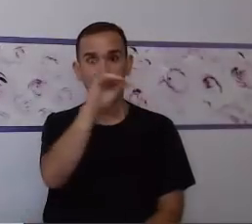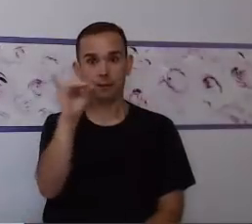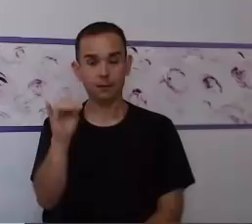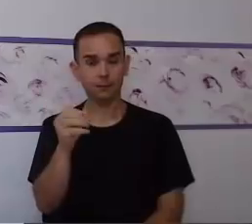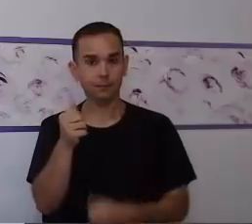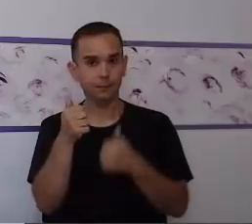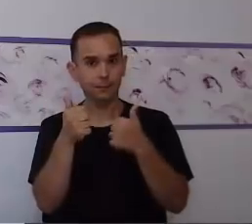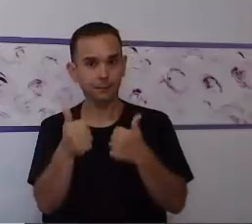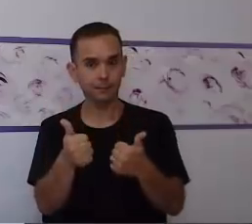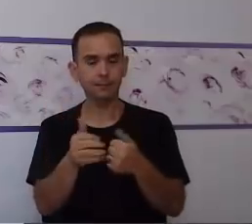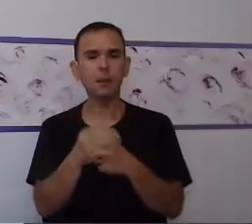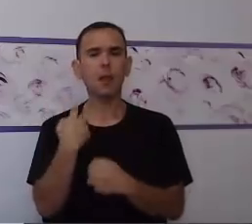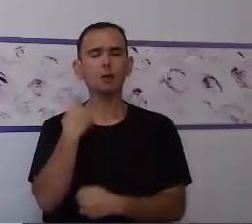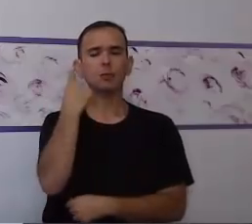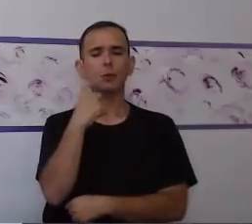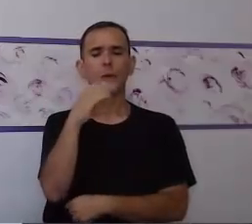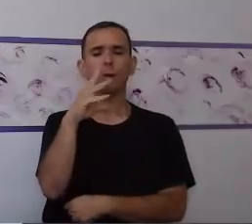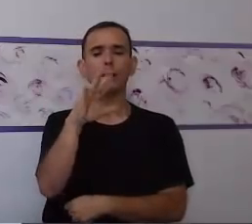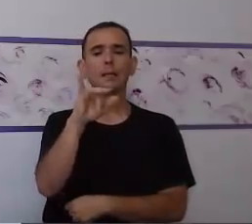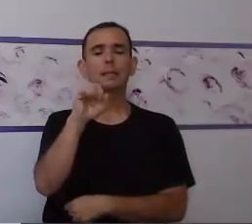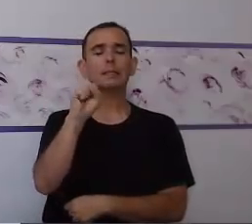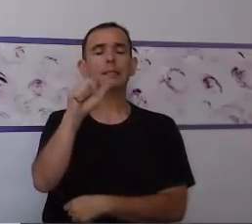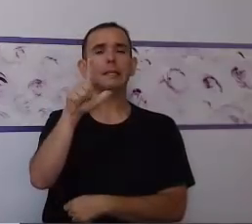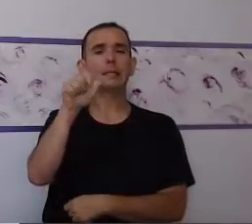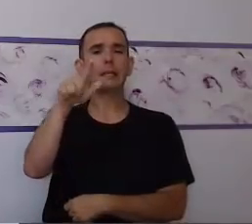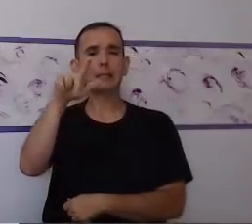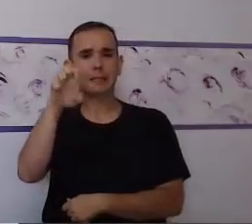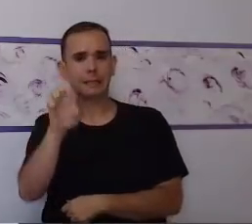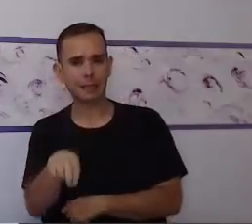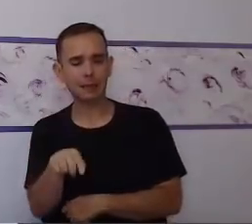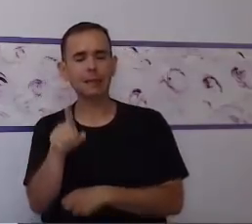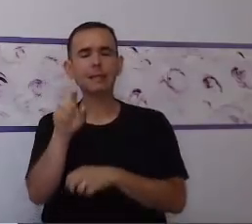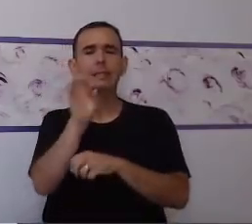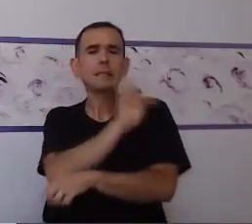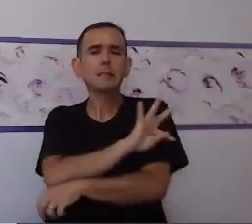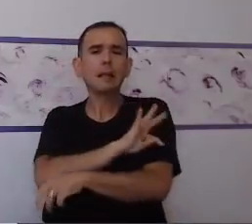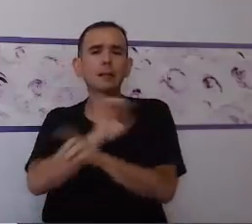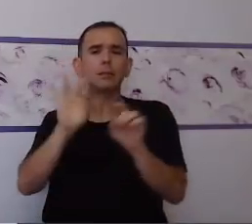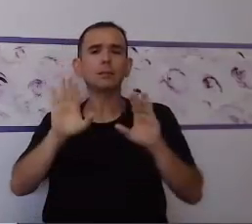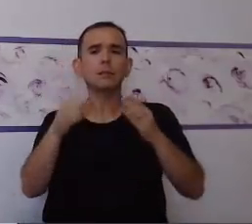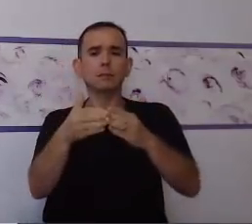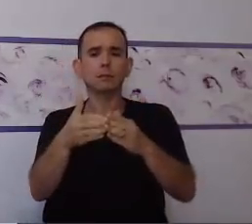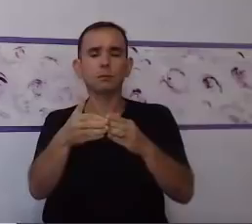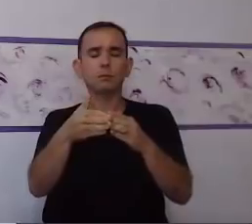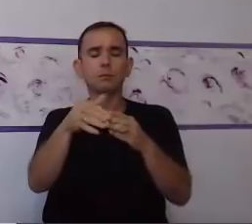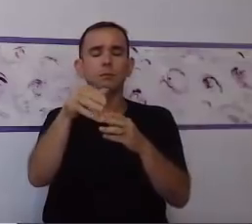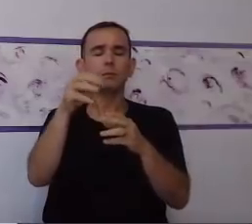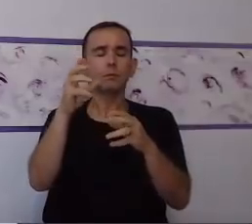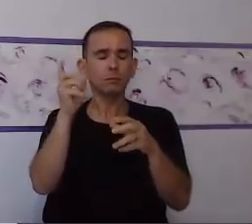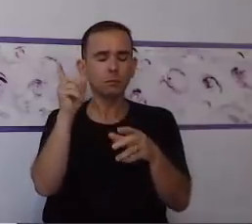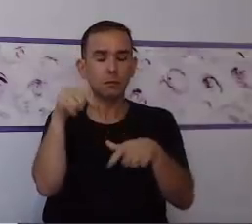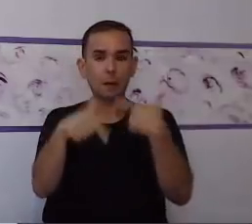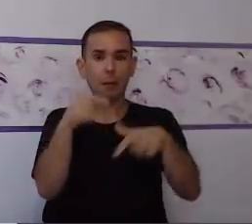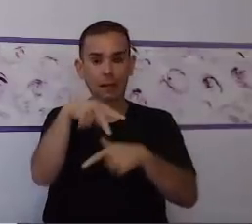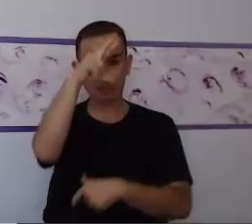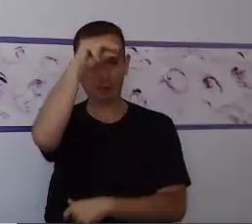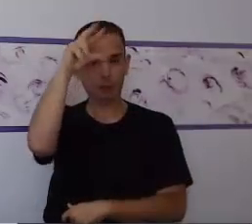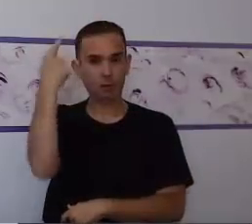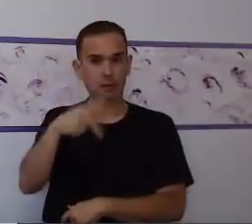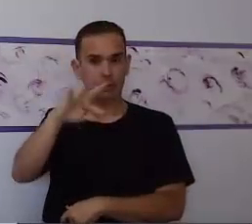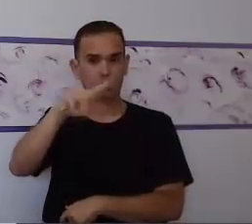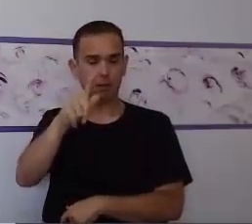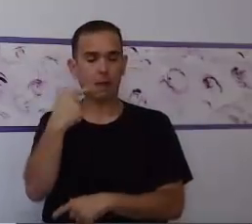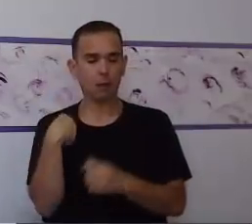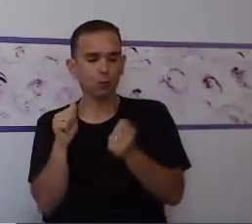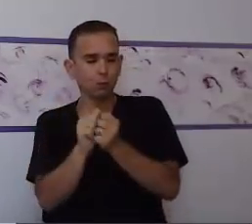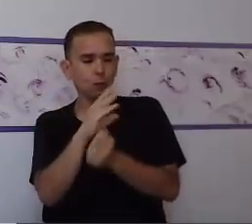Oi, eu sou Crislane, técnica da Educação Especial, da Secretaria Municipal de Educação. Eu e a Caroline